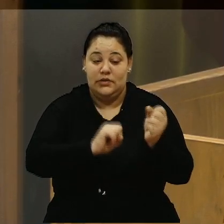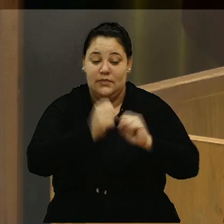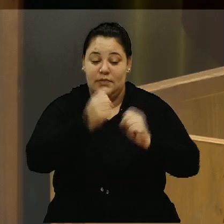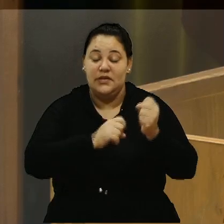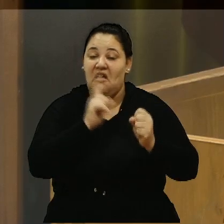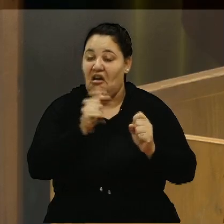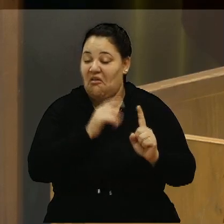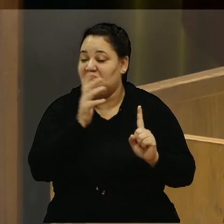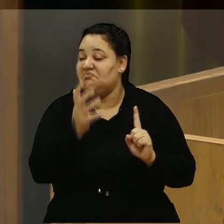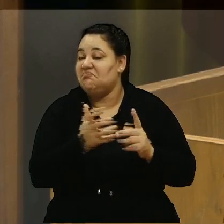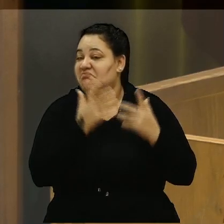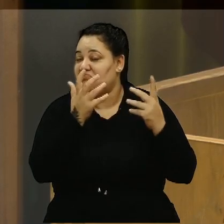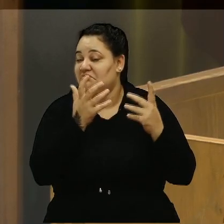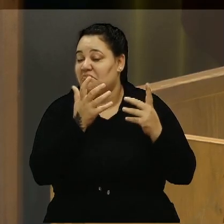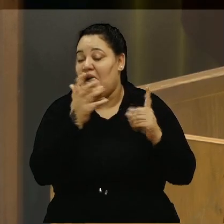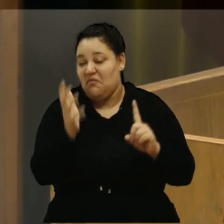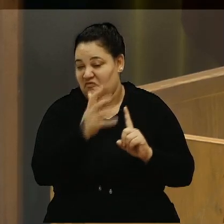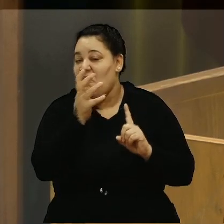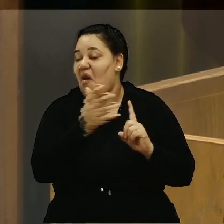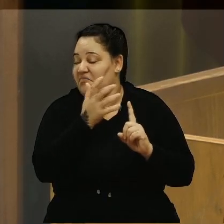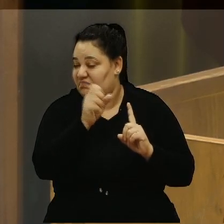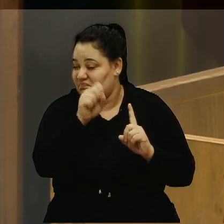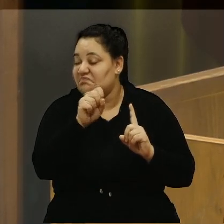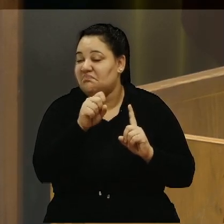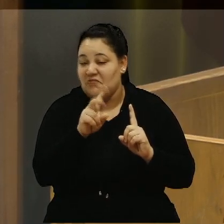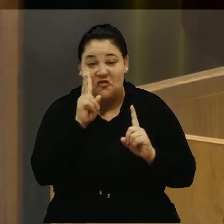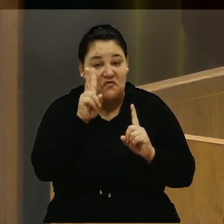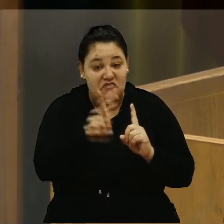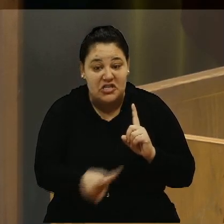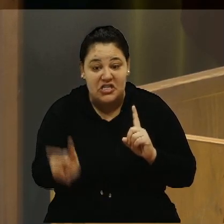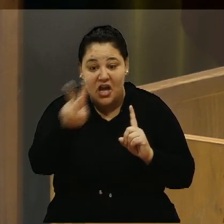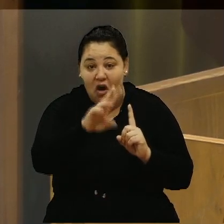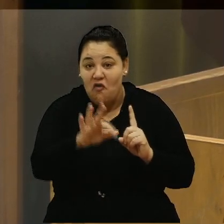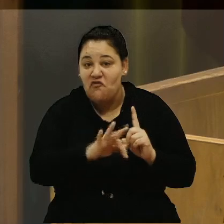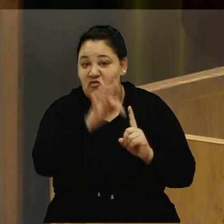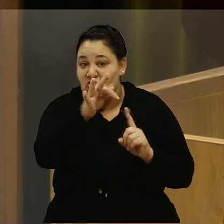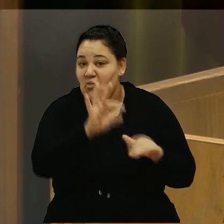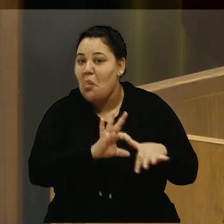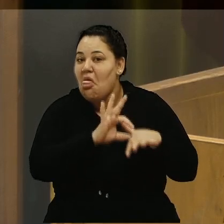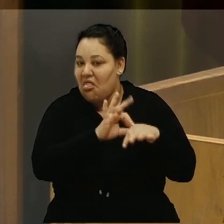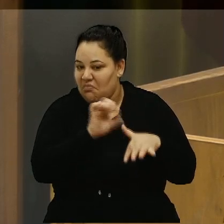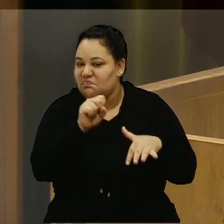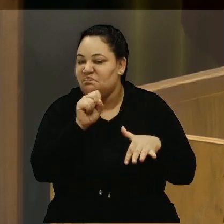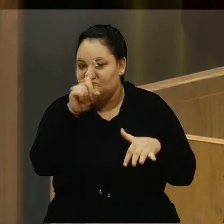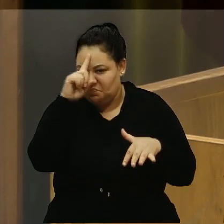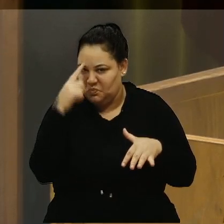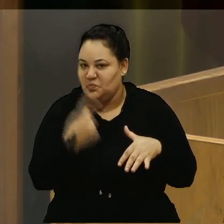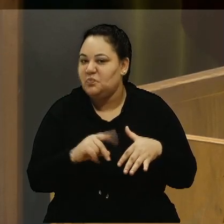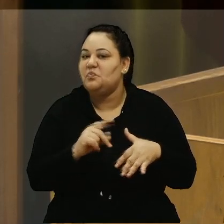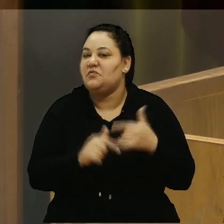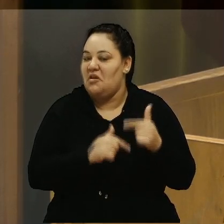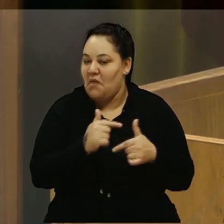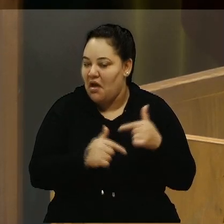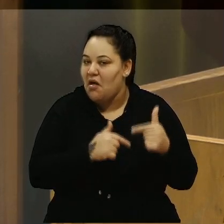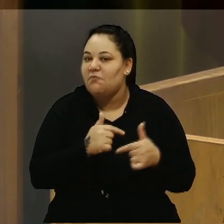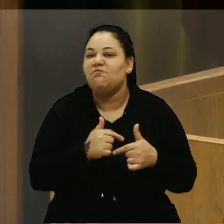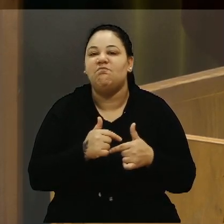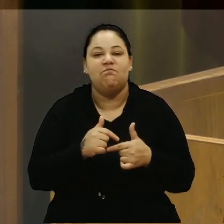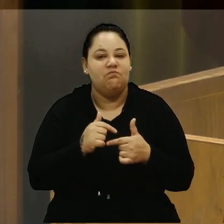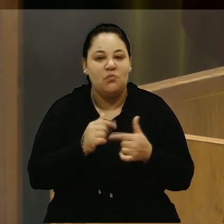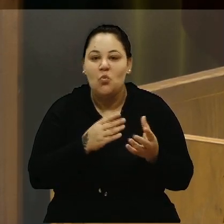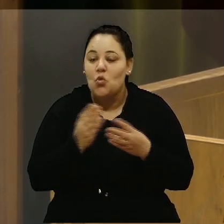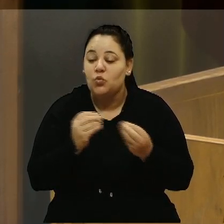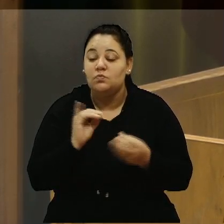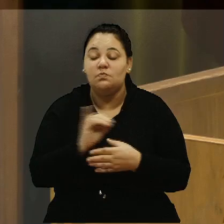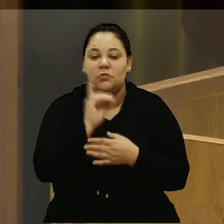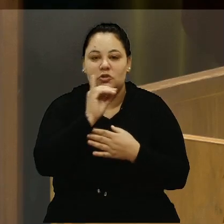inspiração. Sua liderança visionária e seu trabalho incansável foram decisivos para consolidar a empresa como